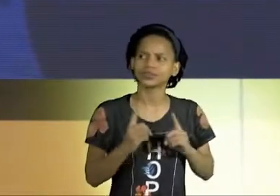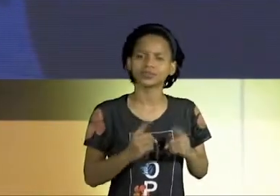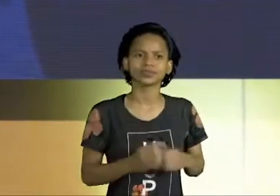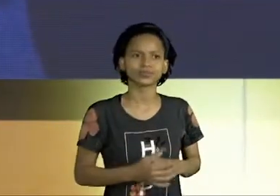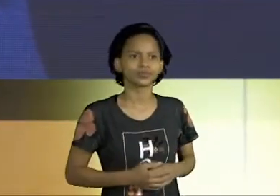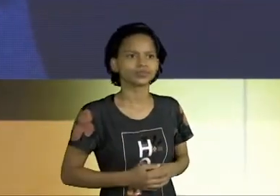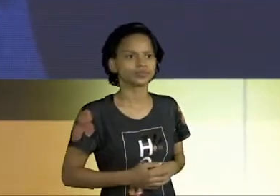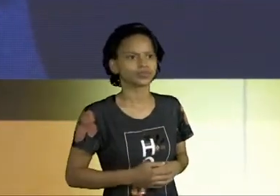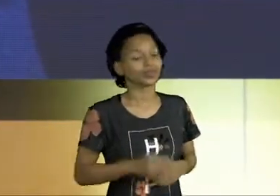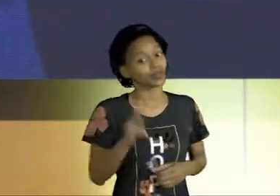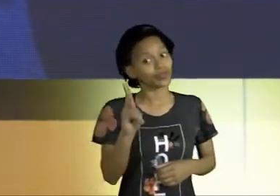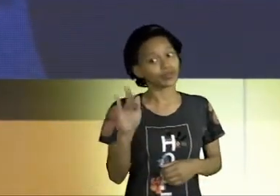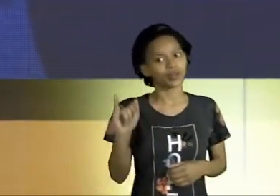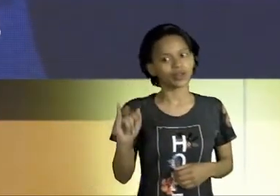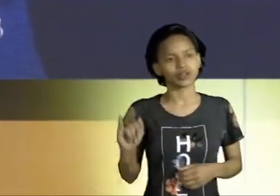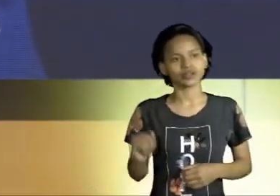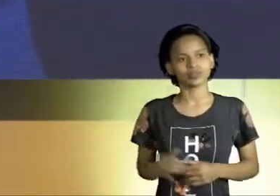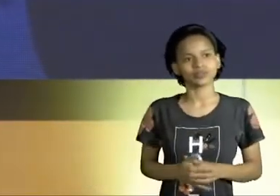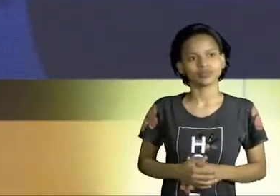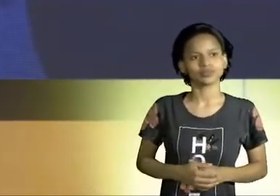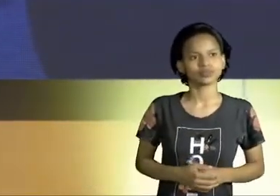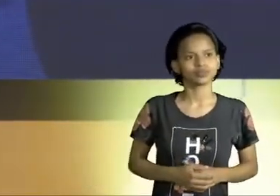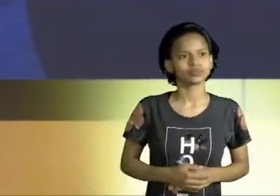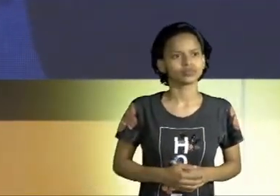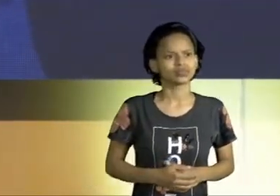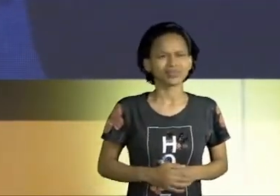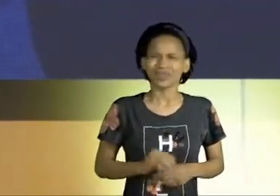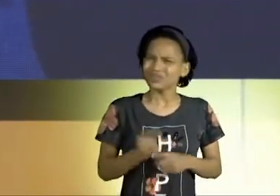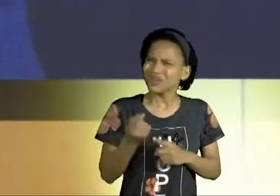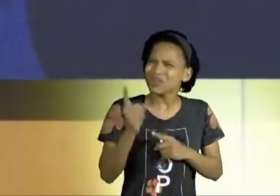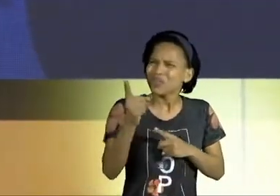Mas é meio longe. Longe é o céu sem Jesus.